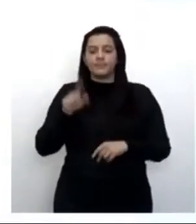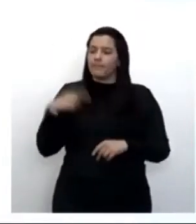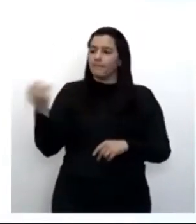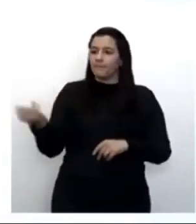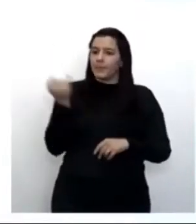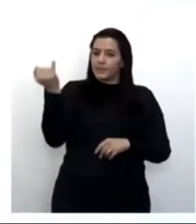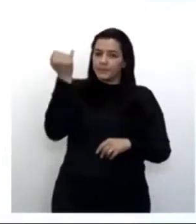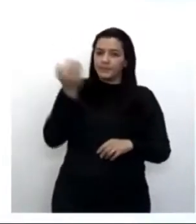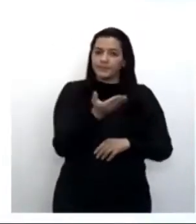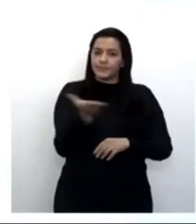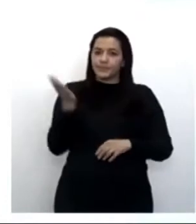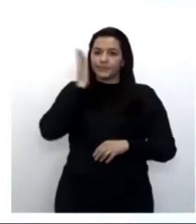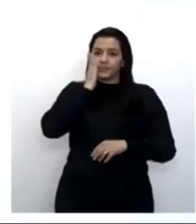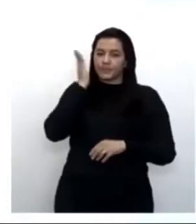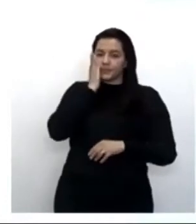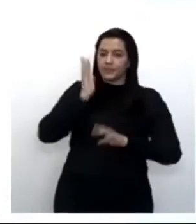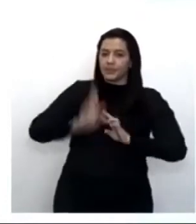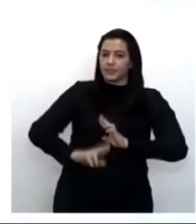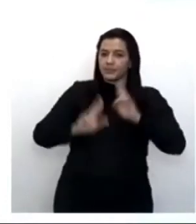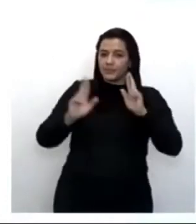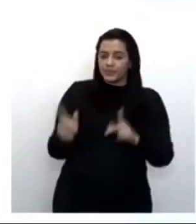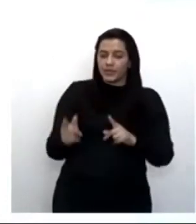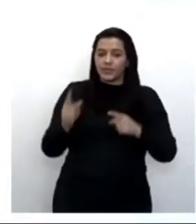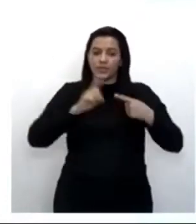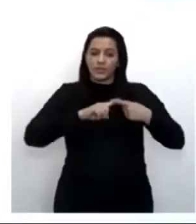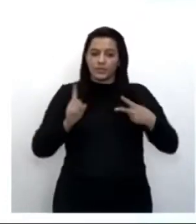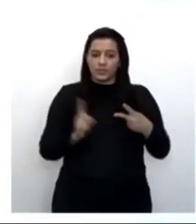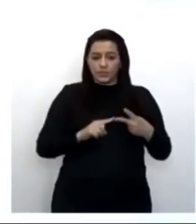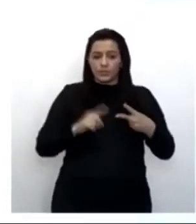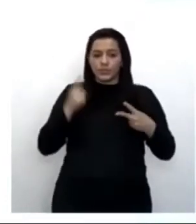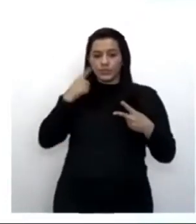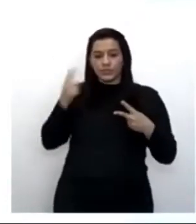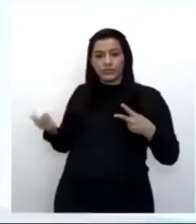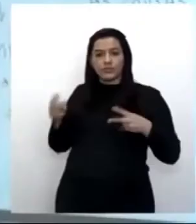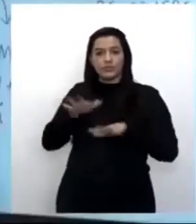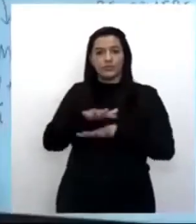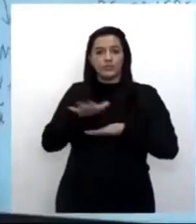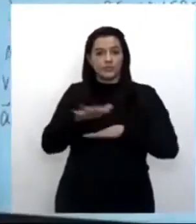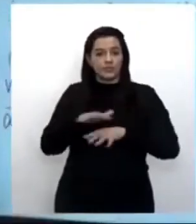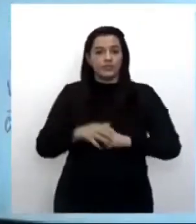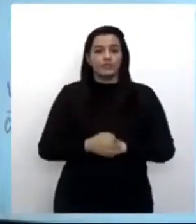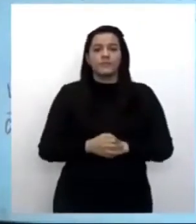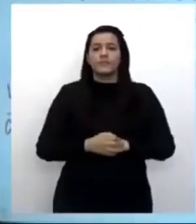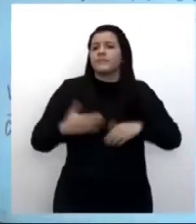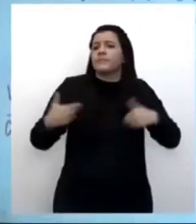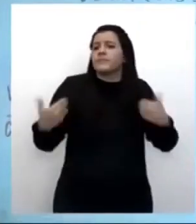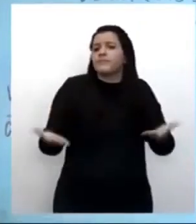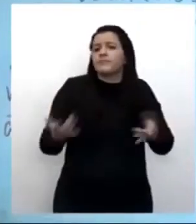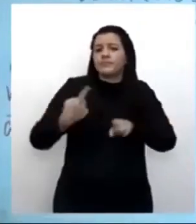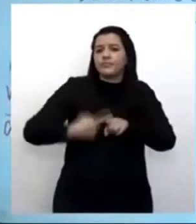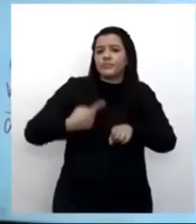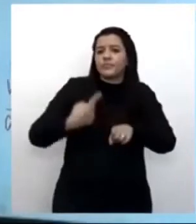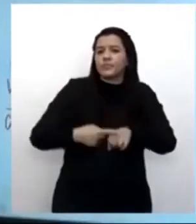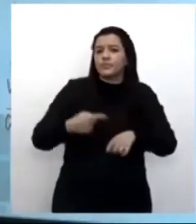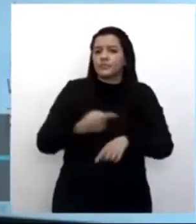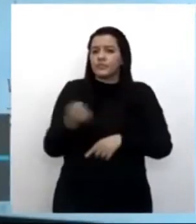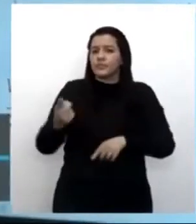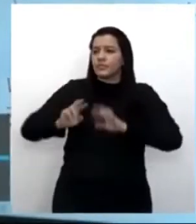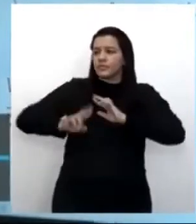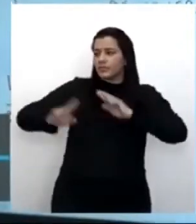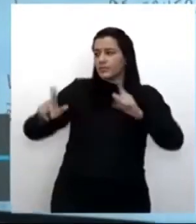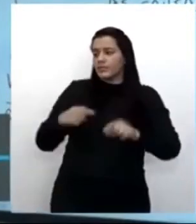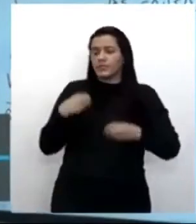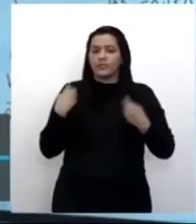saber diferenciar esses dois tipos de movimento. Por que, professor Gibas, eu tenho que saber diferenciar?